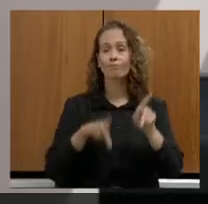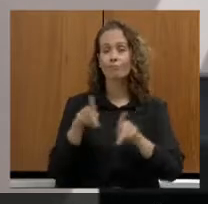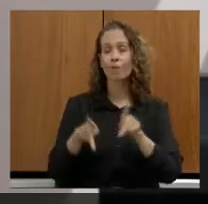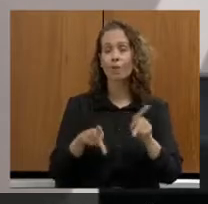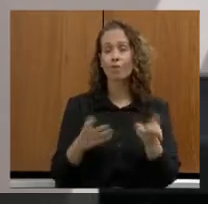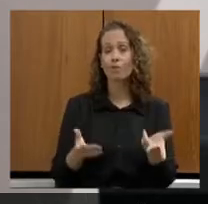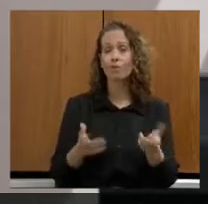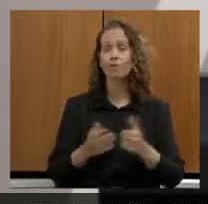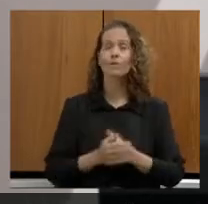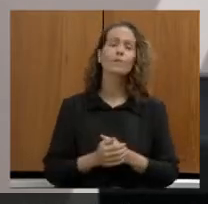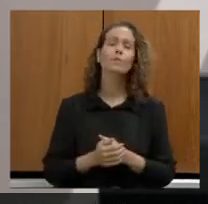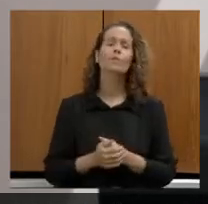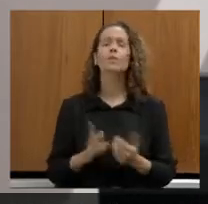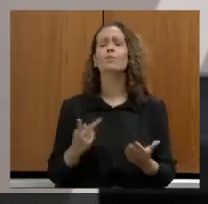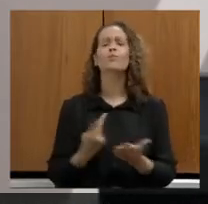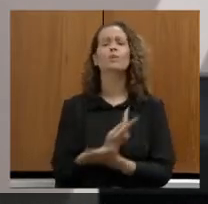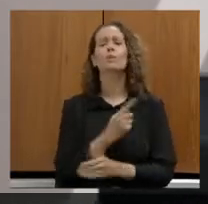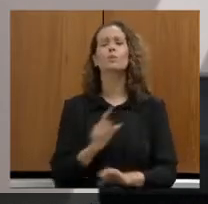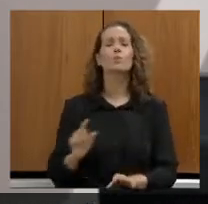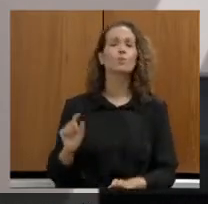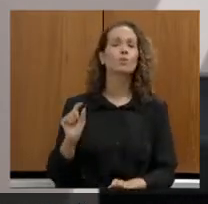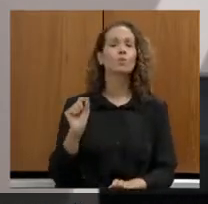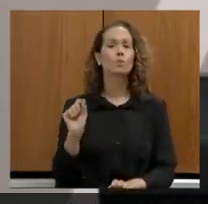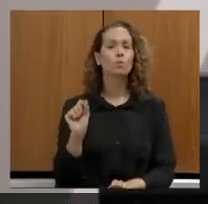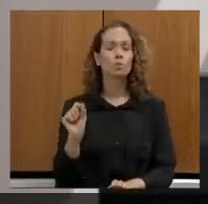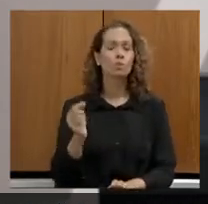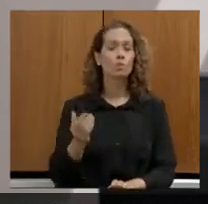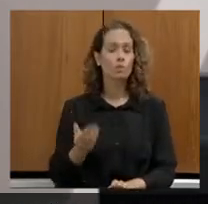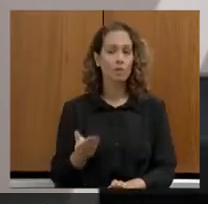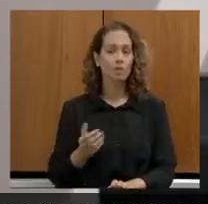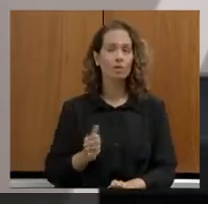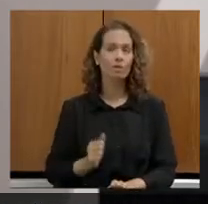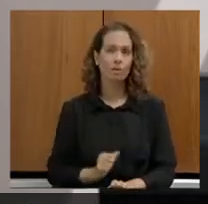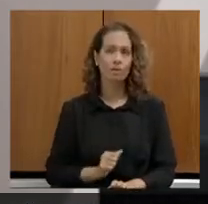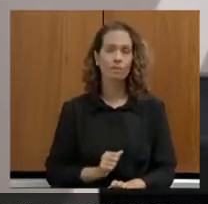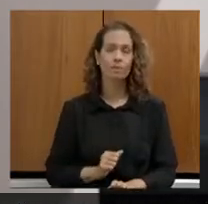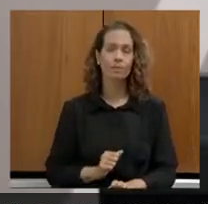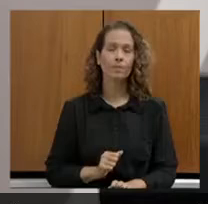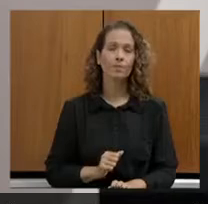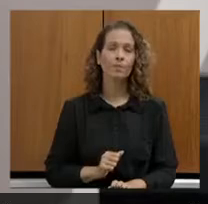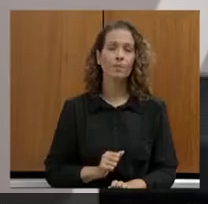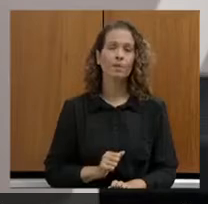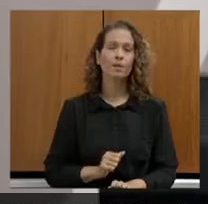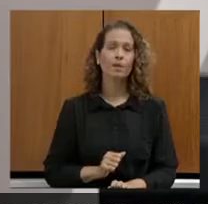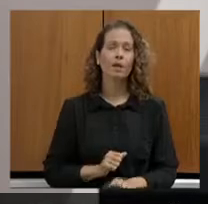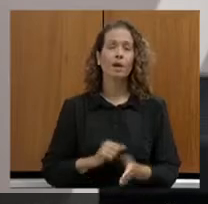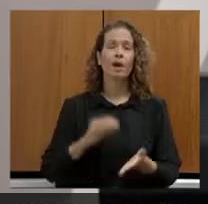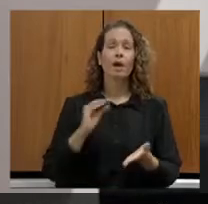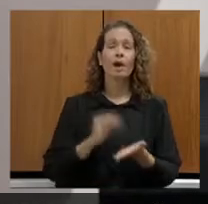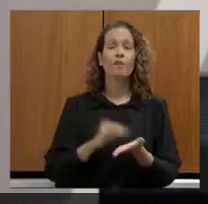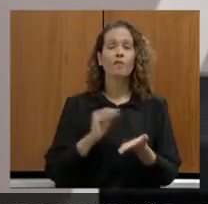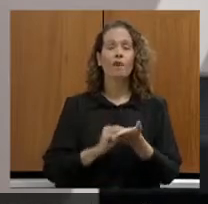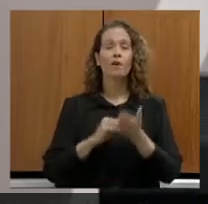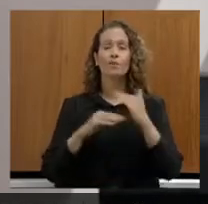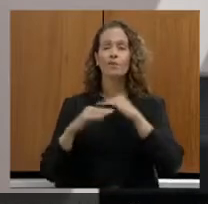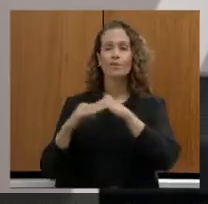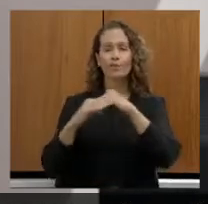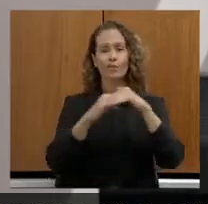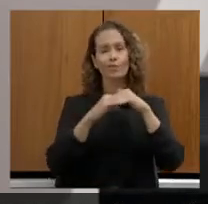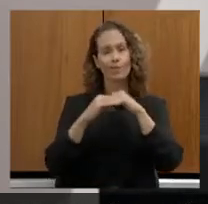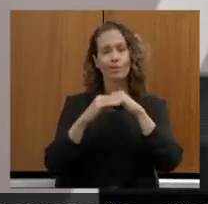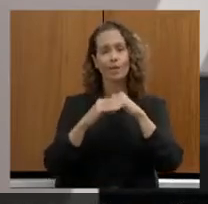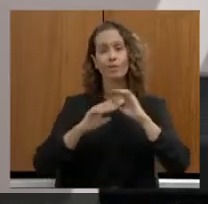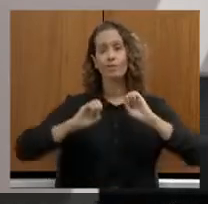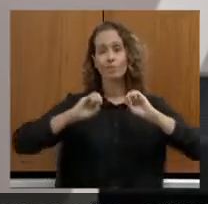isso fez com que essa Associação de desigualdade de acesso ao ensino remoto